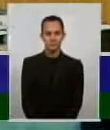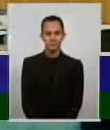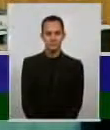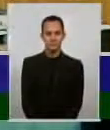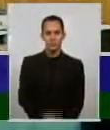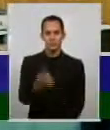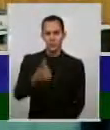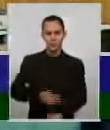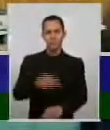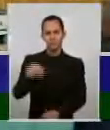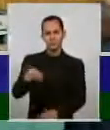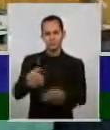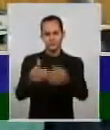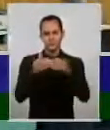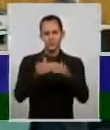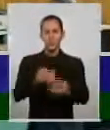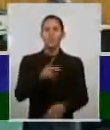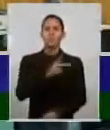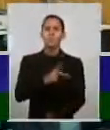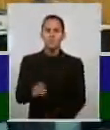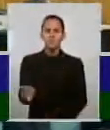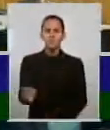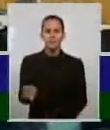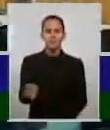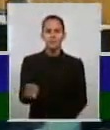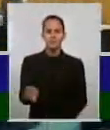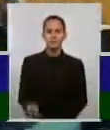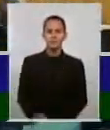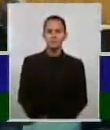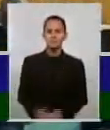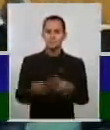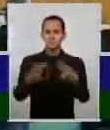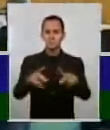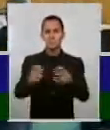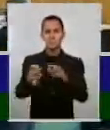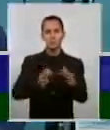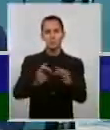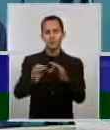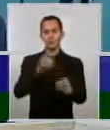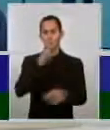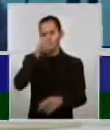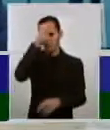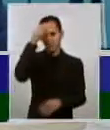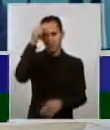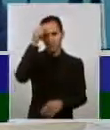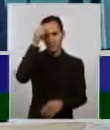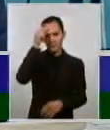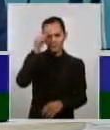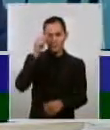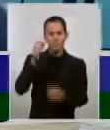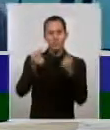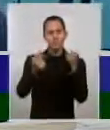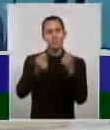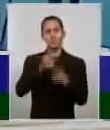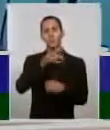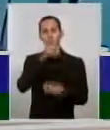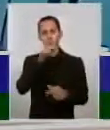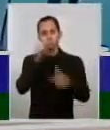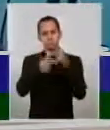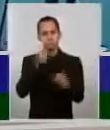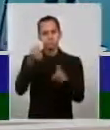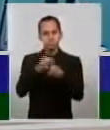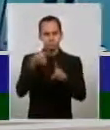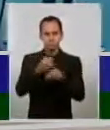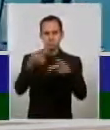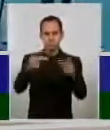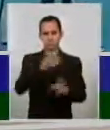Um minuto, por gentileza. Senhor presidente, esse é um projeto que o prefeito Adelmo Leão acreditou e trabalhou no